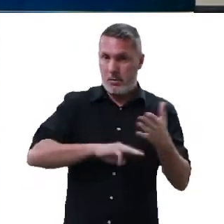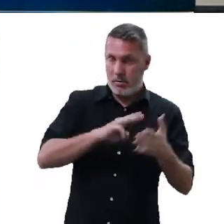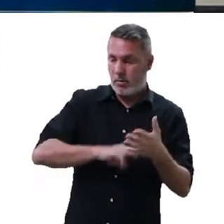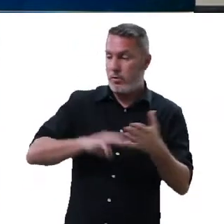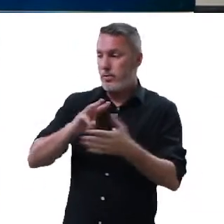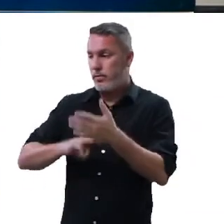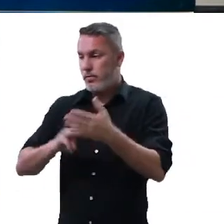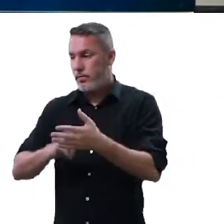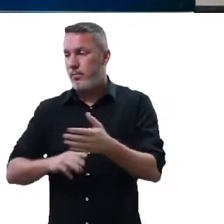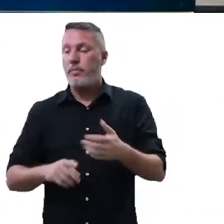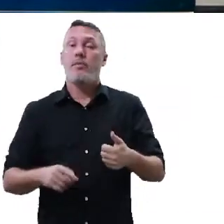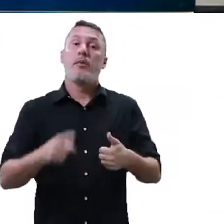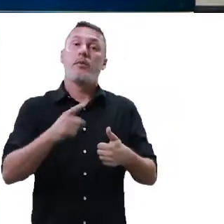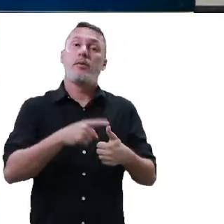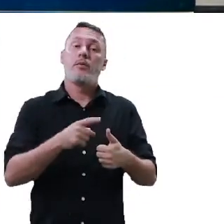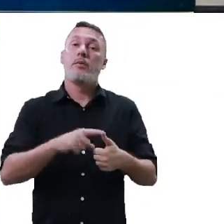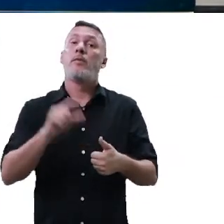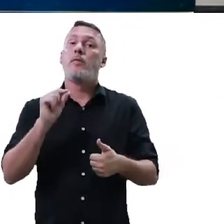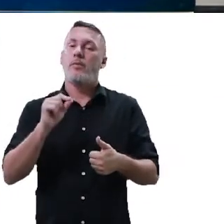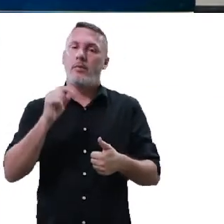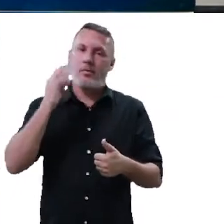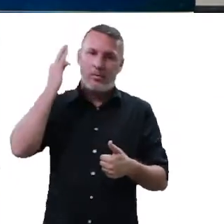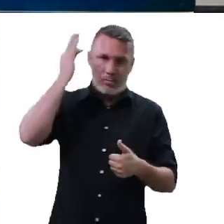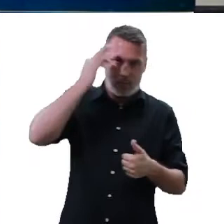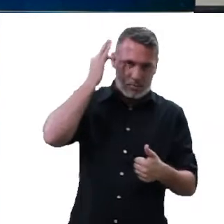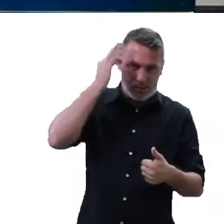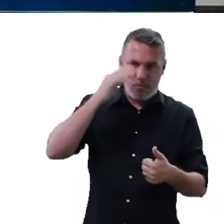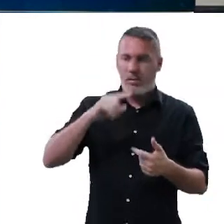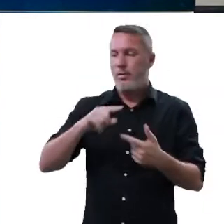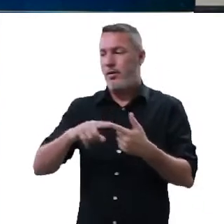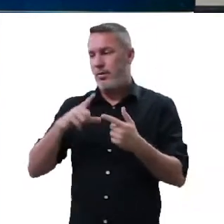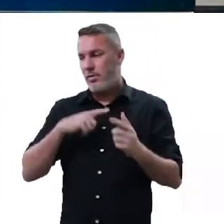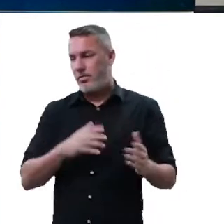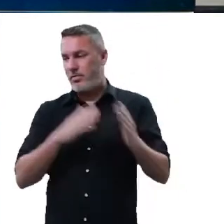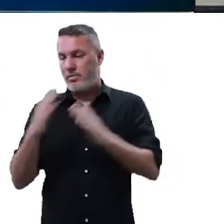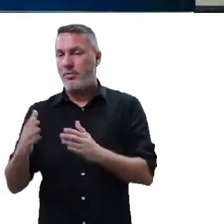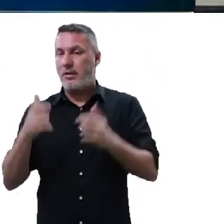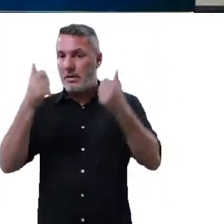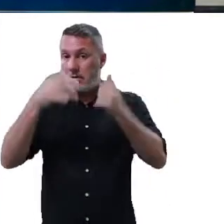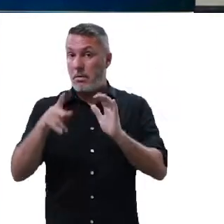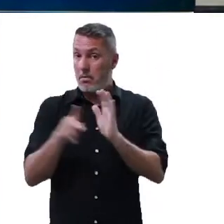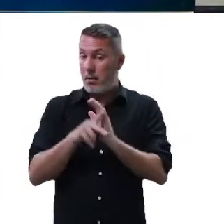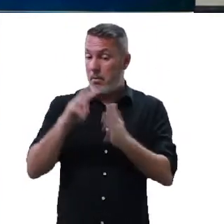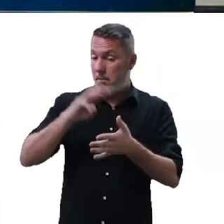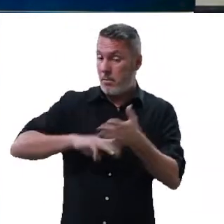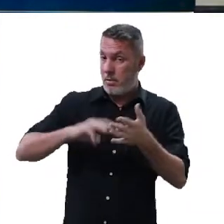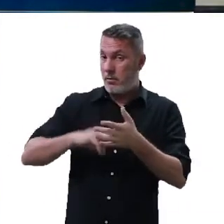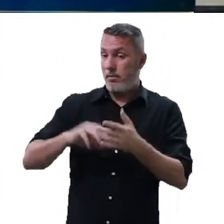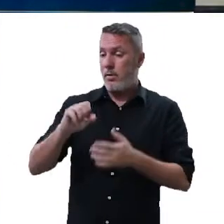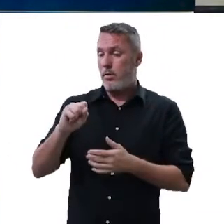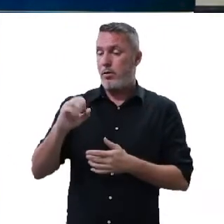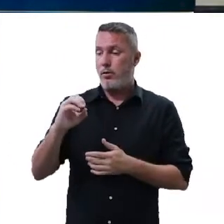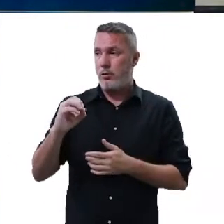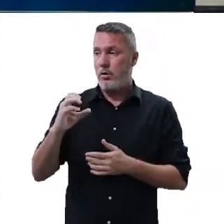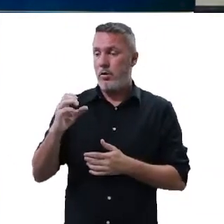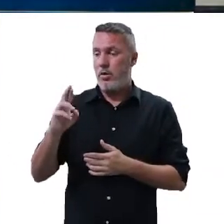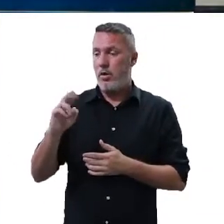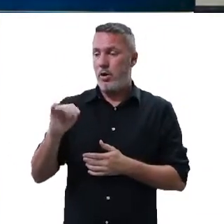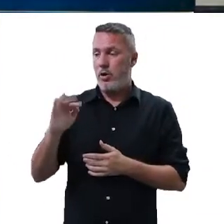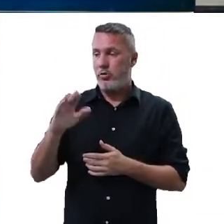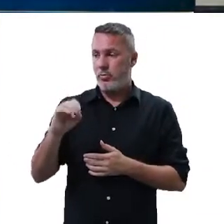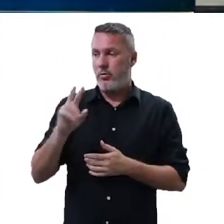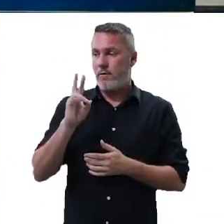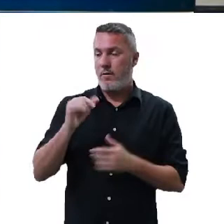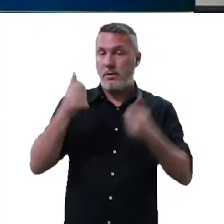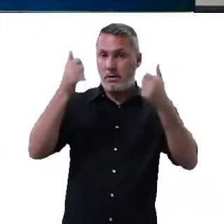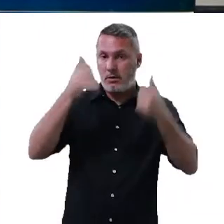socrático: ironia e maiêutica. E a gente vai ver aí o que cada um desses momentos representava.